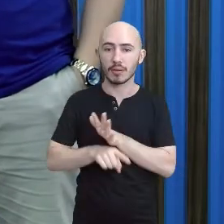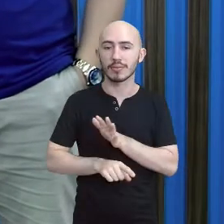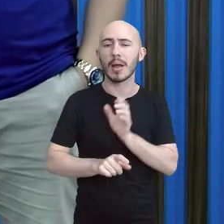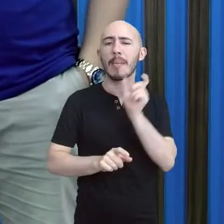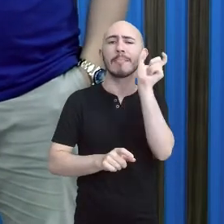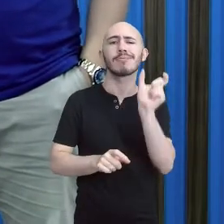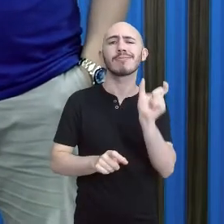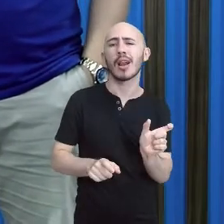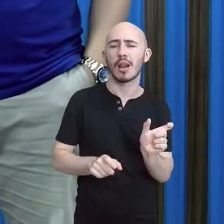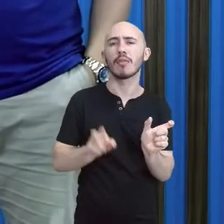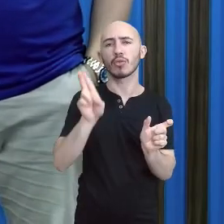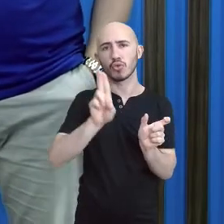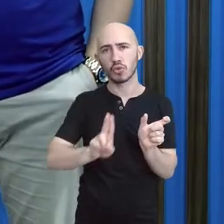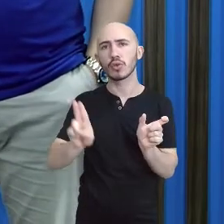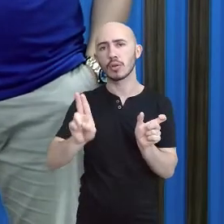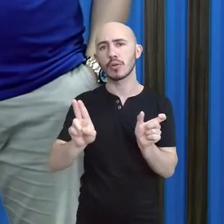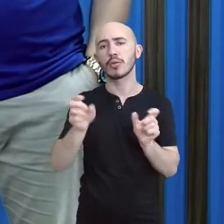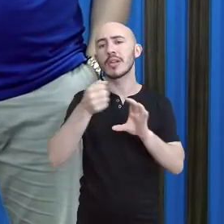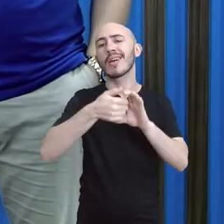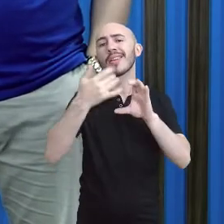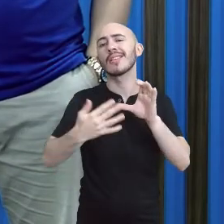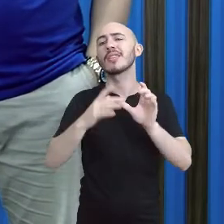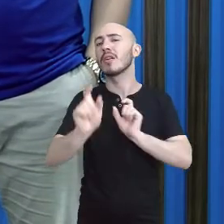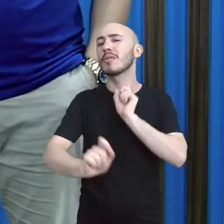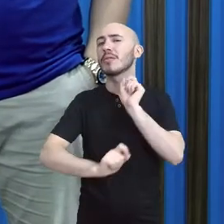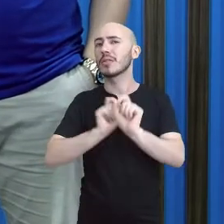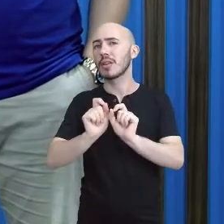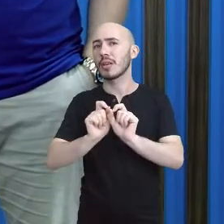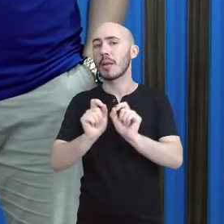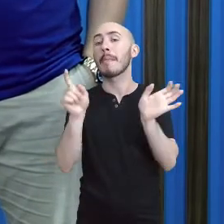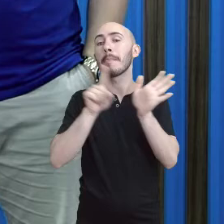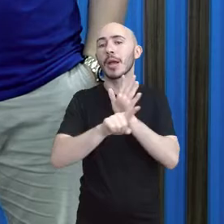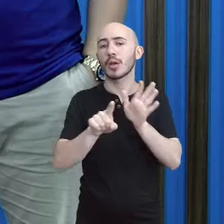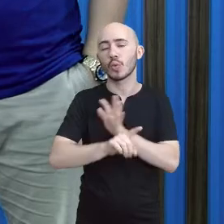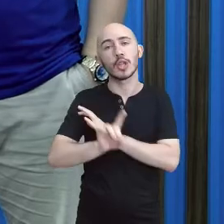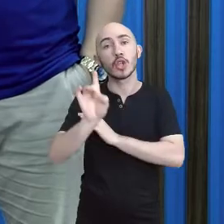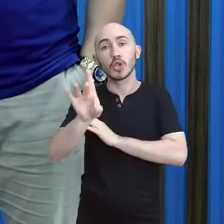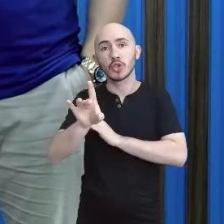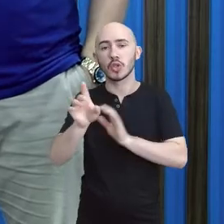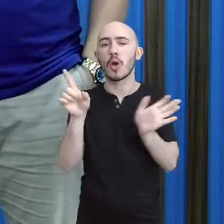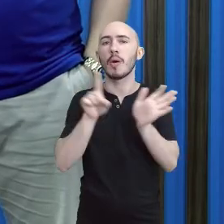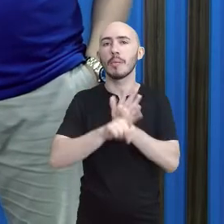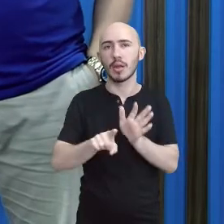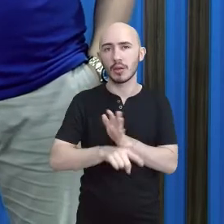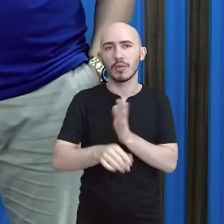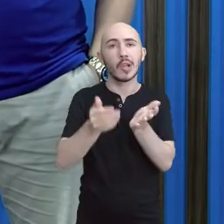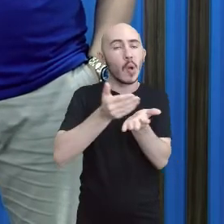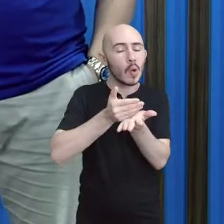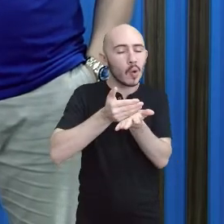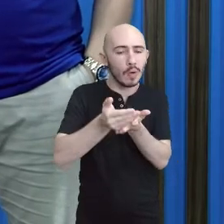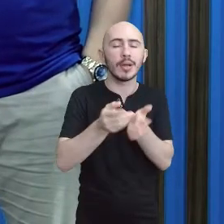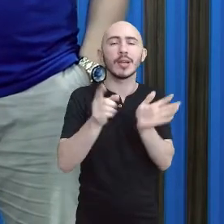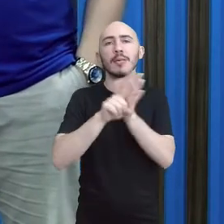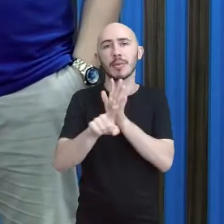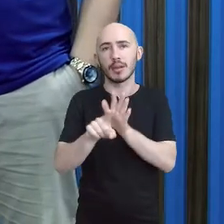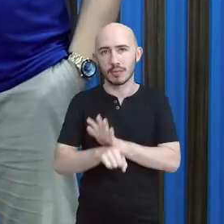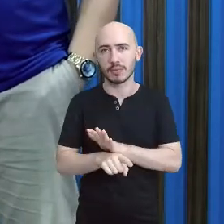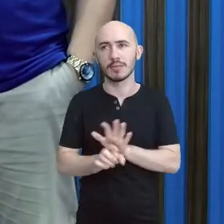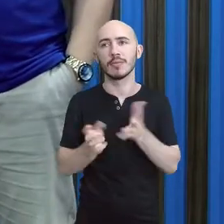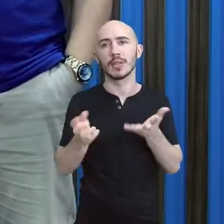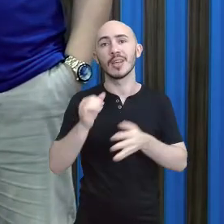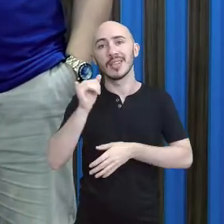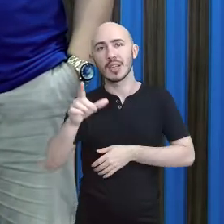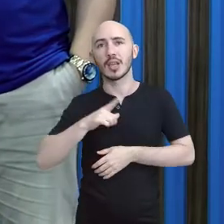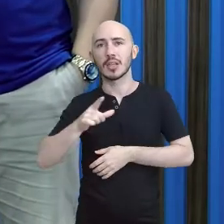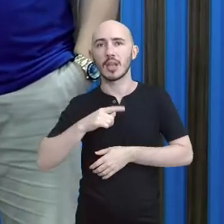palavras que são usadas caracterizadamente para fazer perguntas, tá bom? Elas iniciam as frases. Então, se eu tenho um double